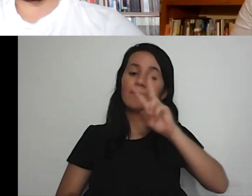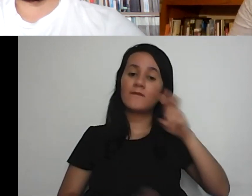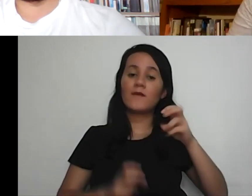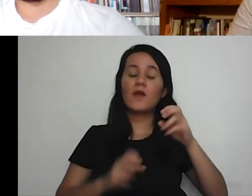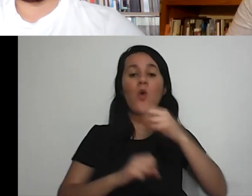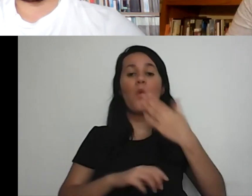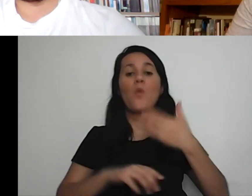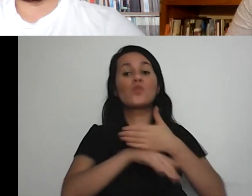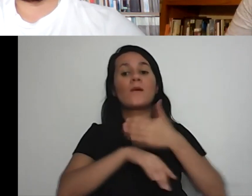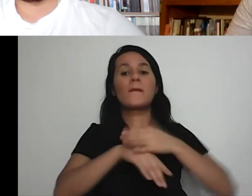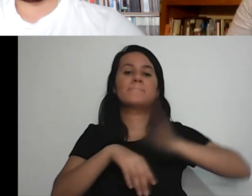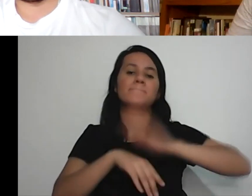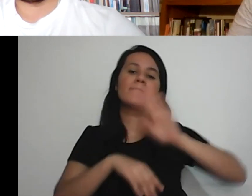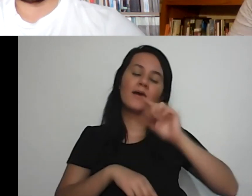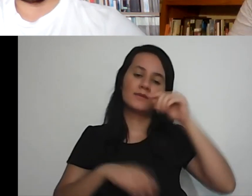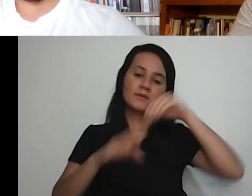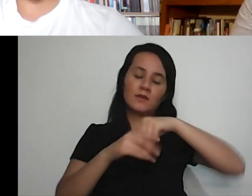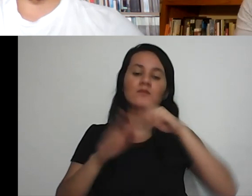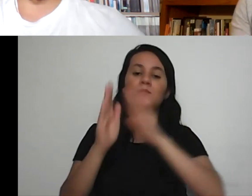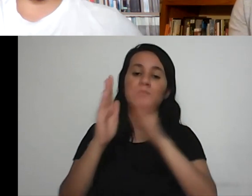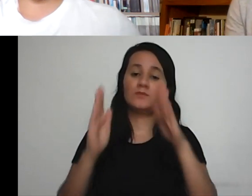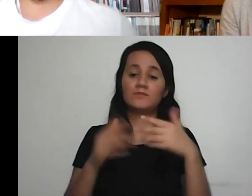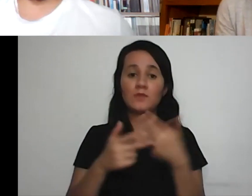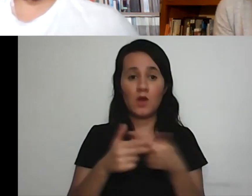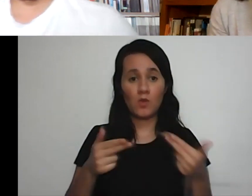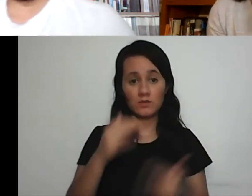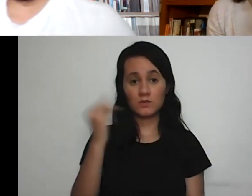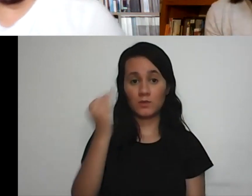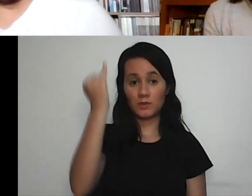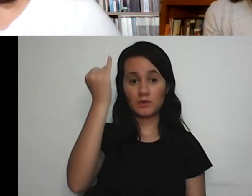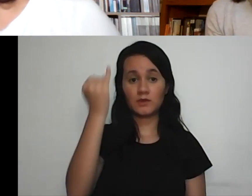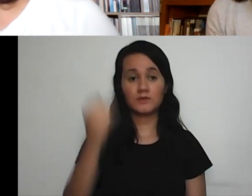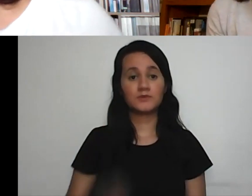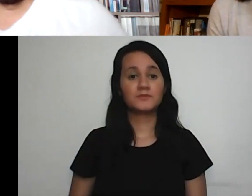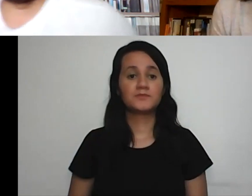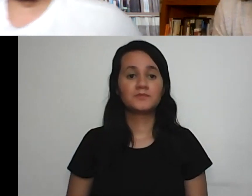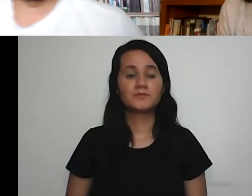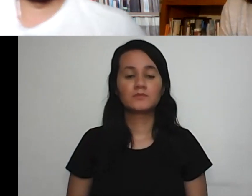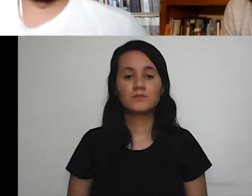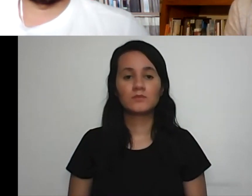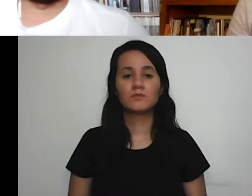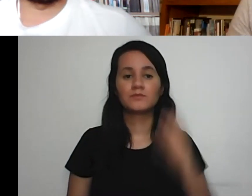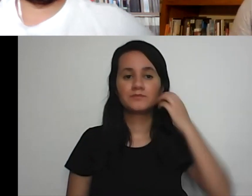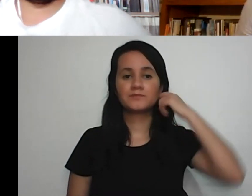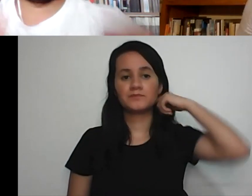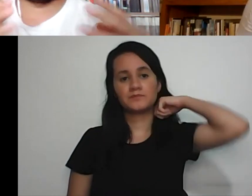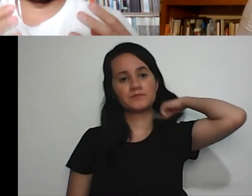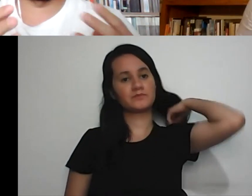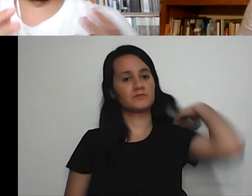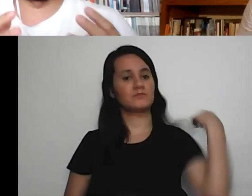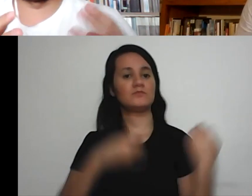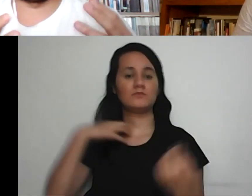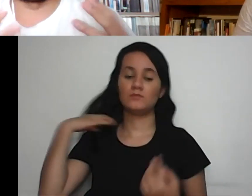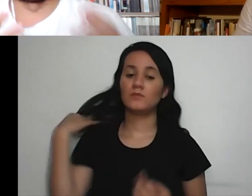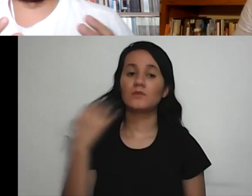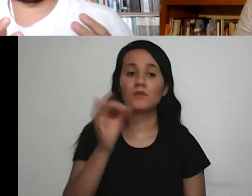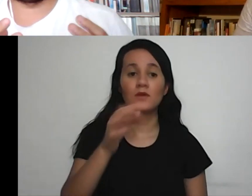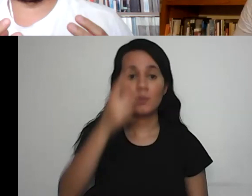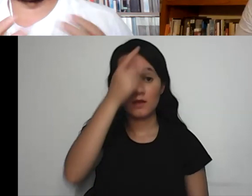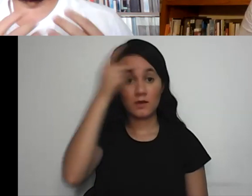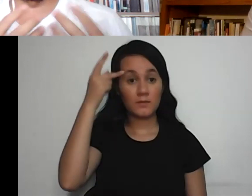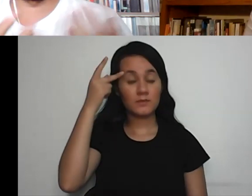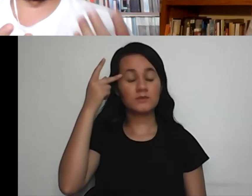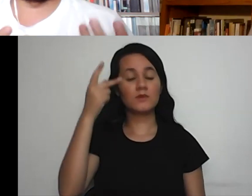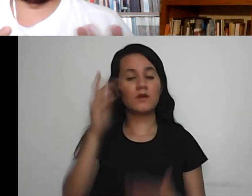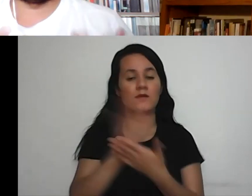biblioteca. E, enfim, acho que são coisas importantes. Esse é um grande dilema, né? Porque é aquela história assim, a biblioteca,